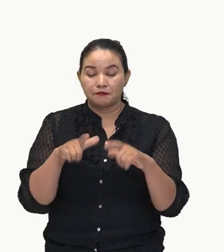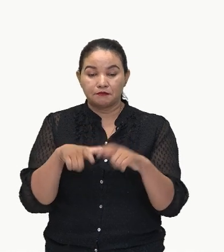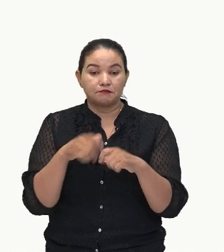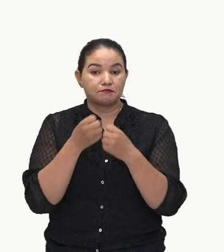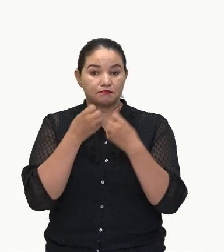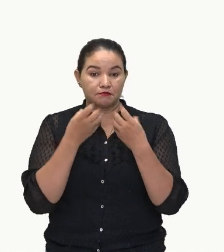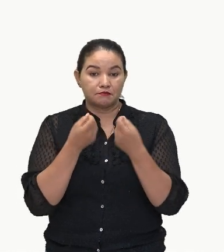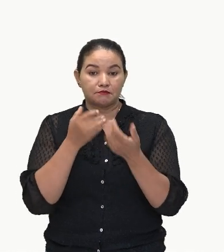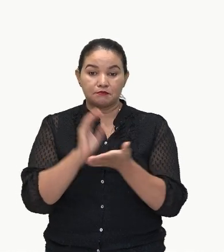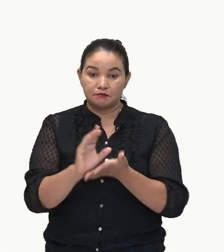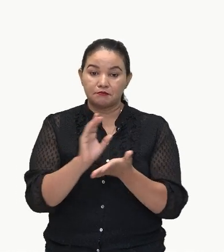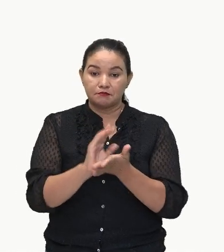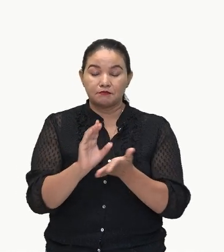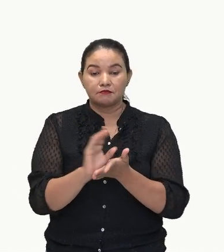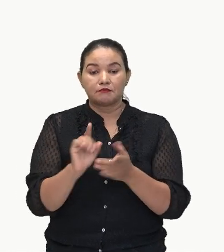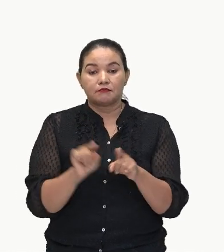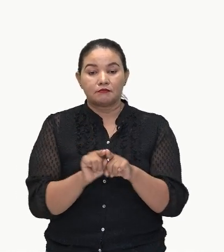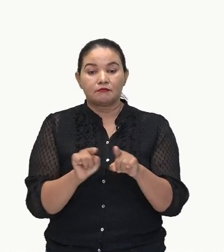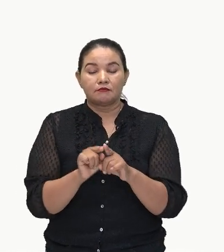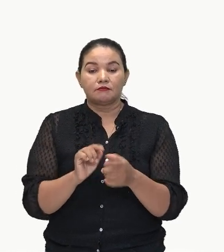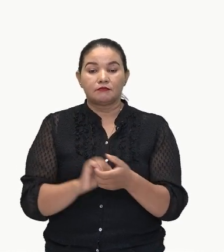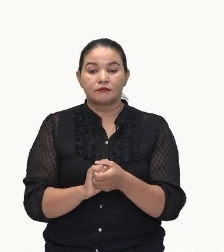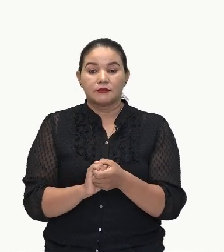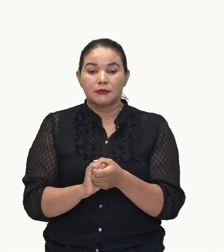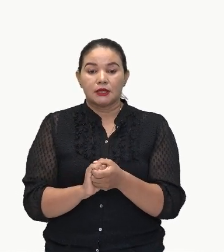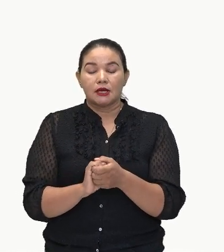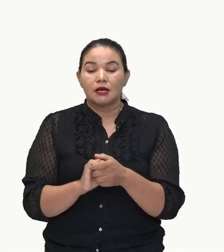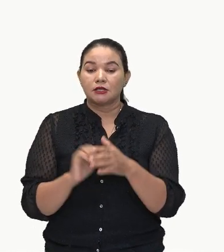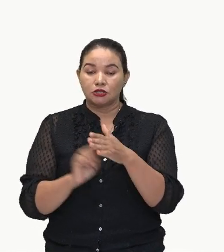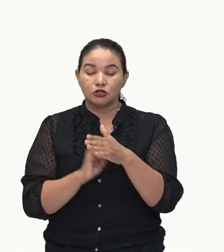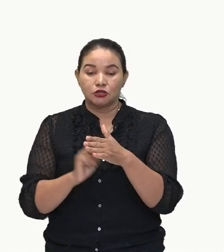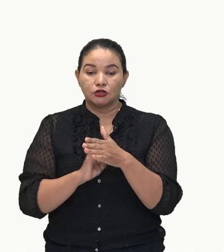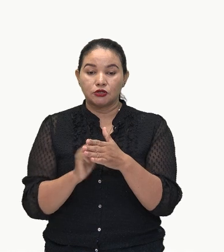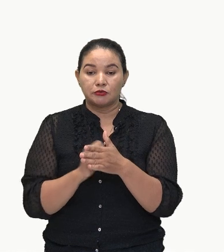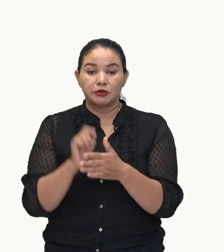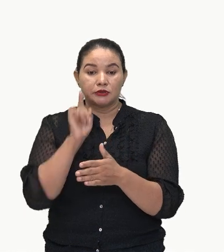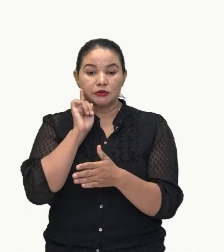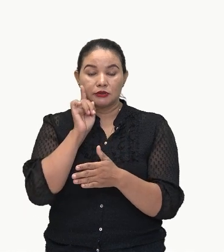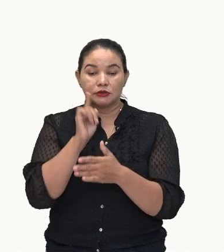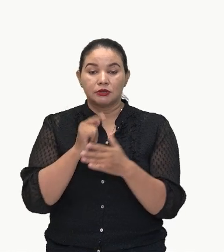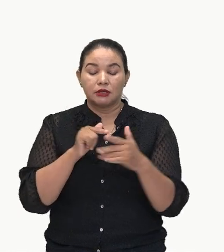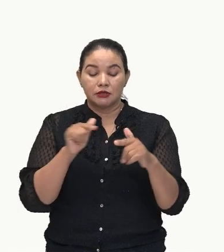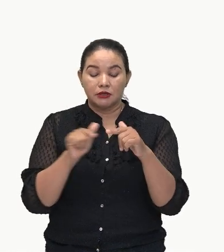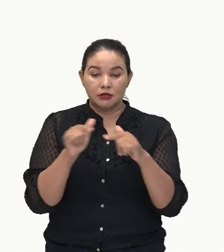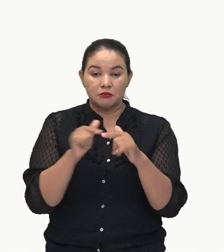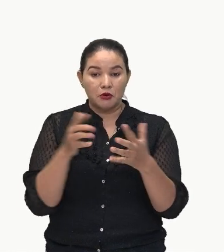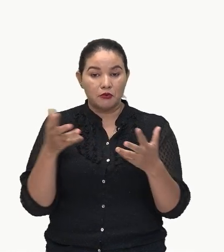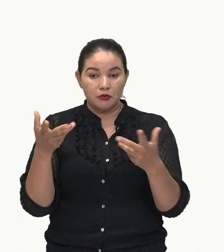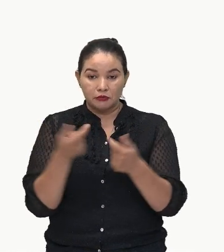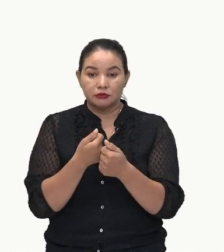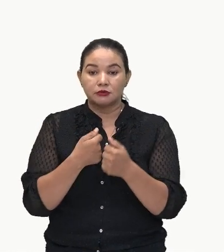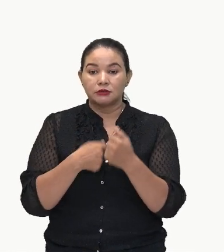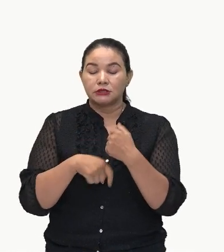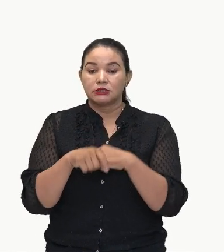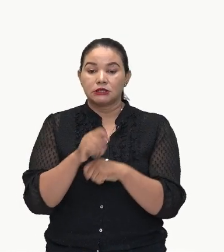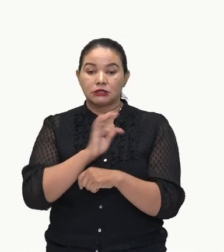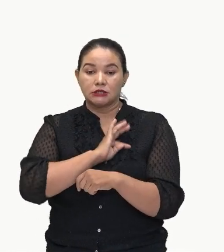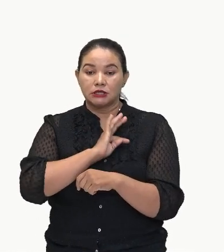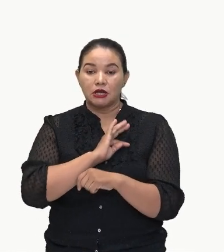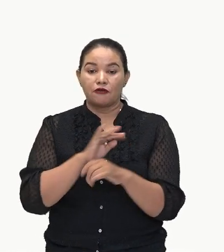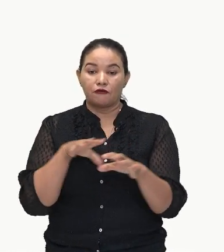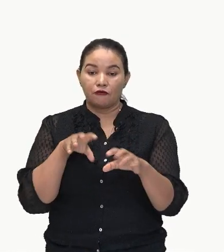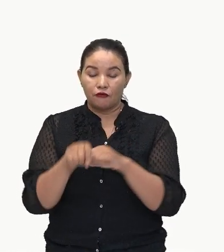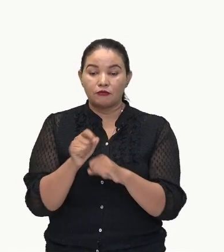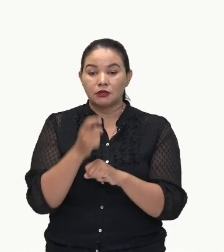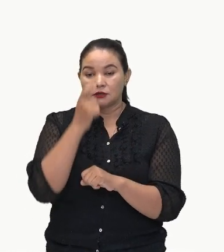se investir e entrar com as empresas estrangeiras, porque possui mão de obra qualificada de técnicos que são formados na